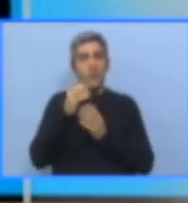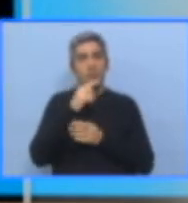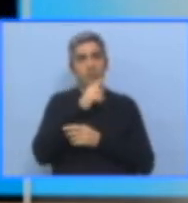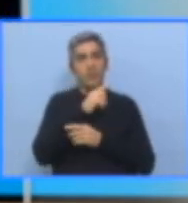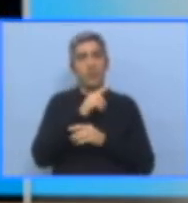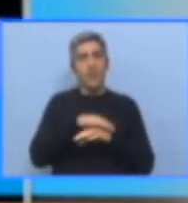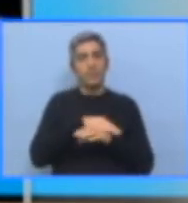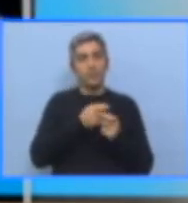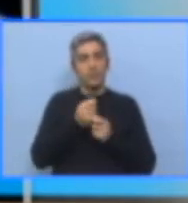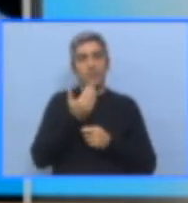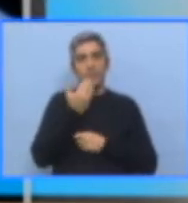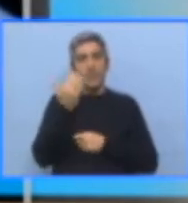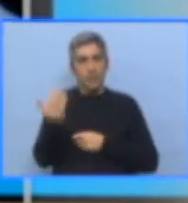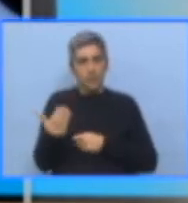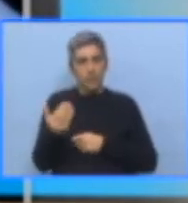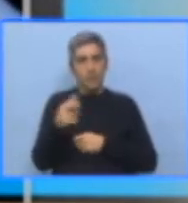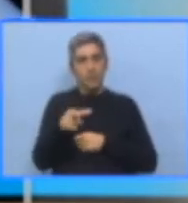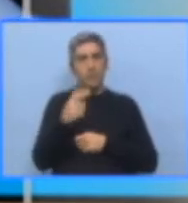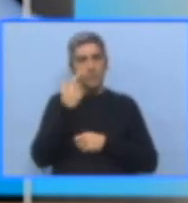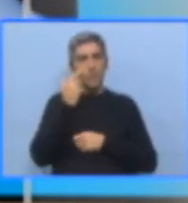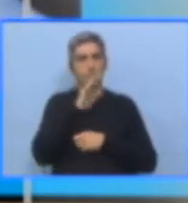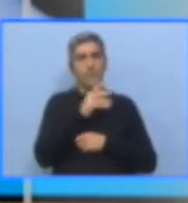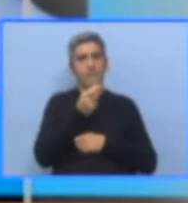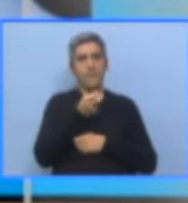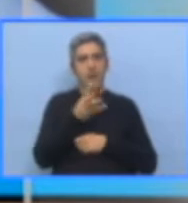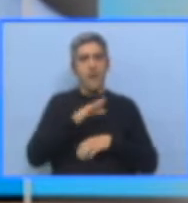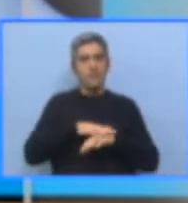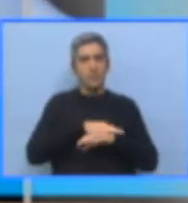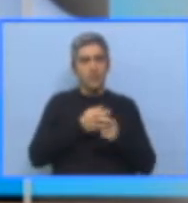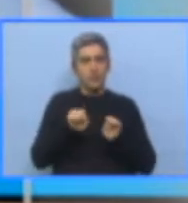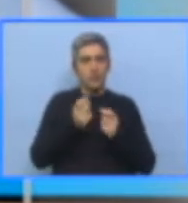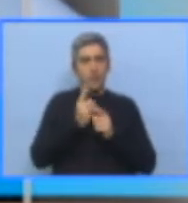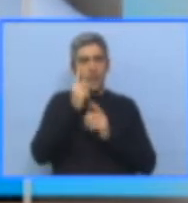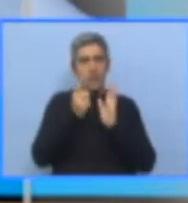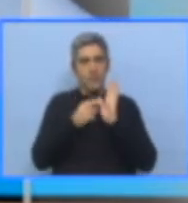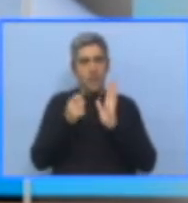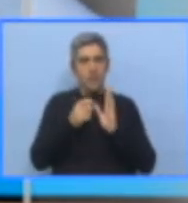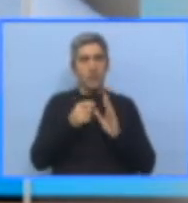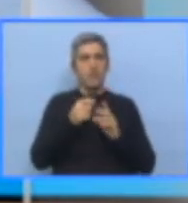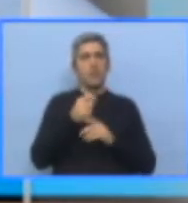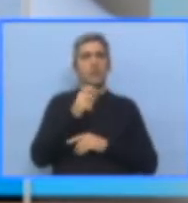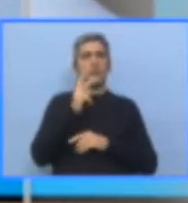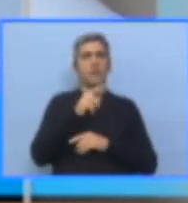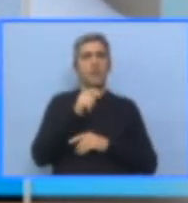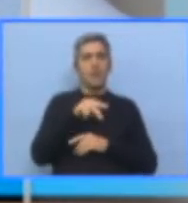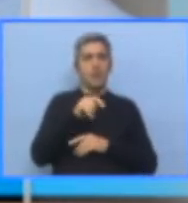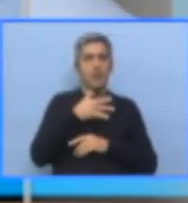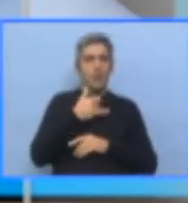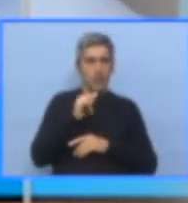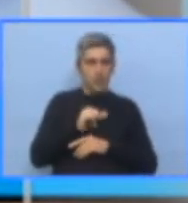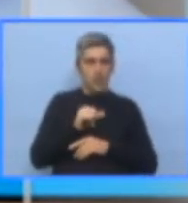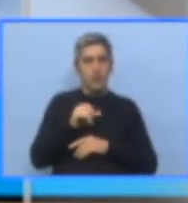própria administração, mostram como as várias administrações norte-americanas, desde Kennedy,